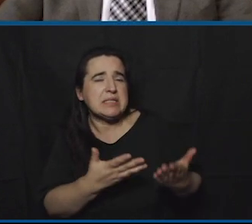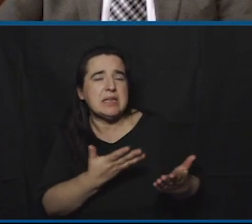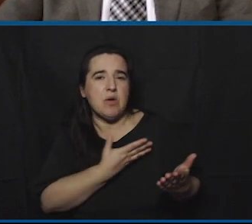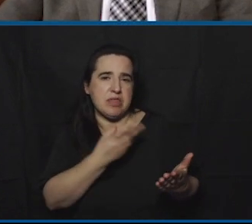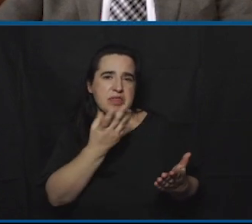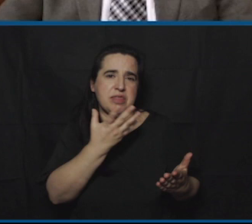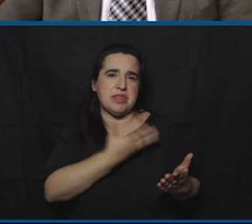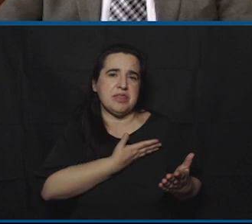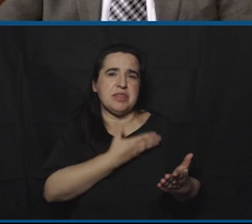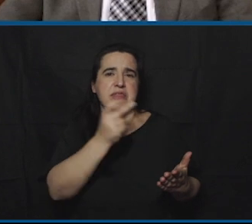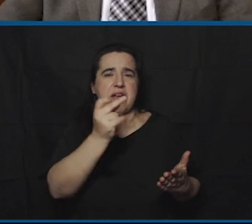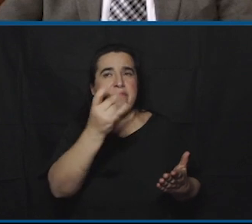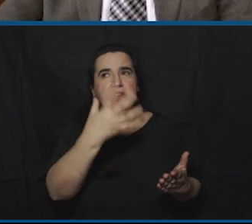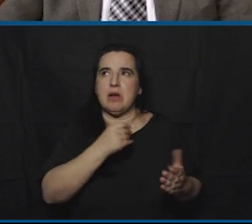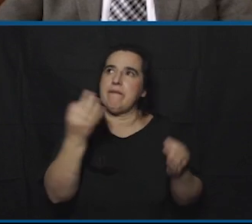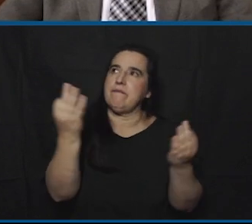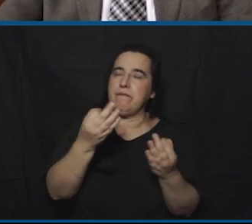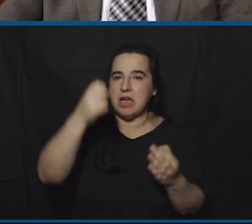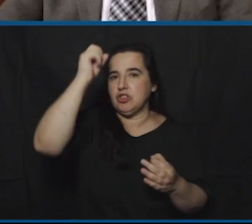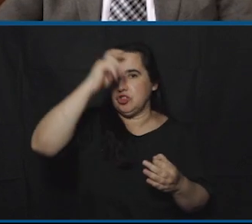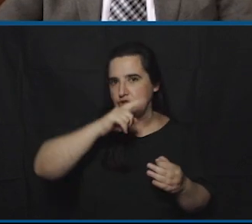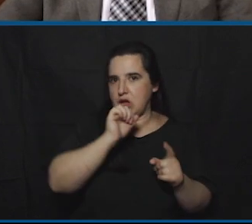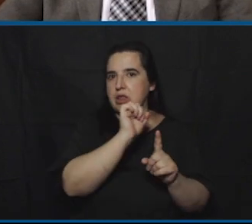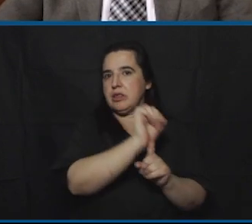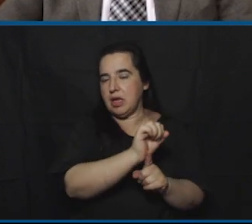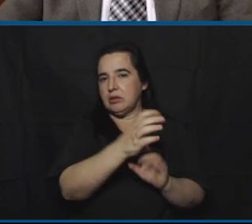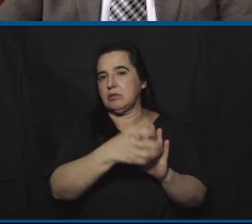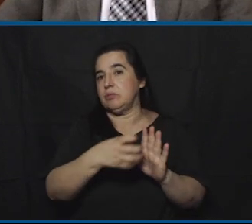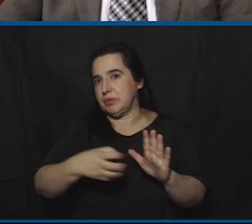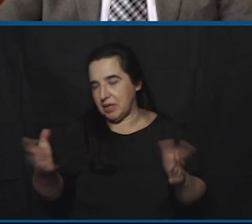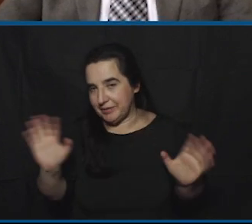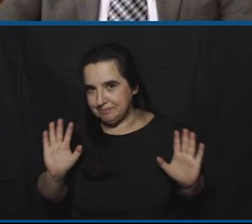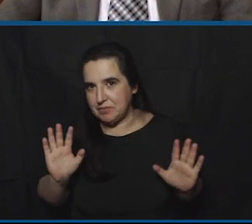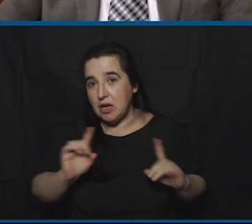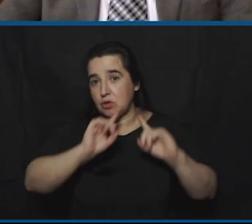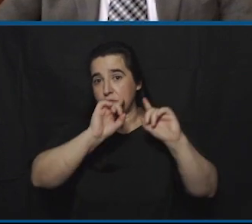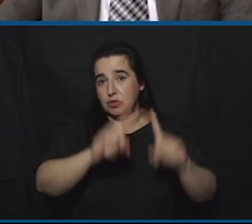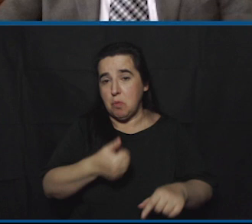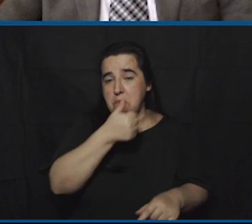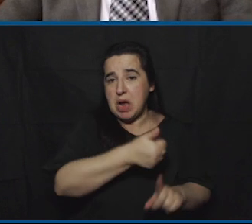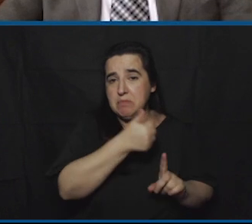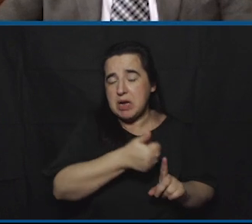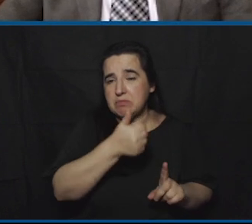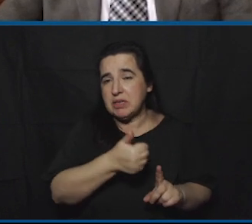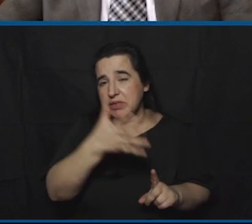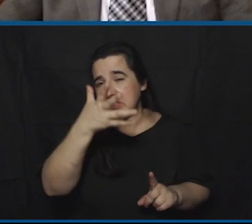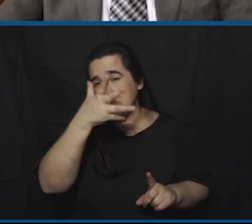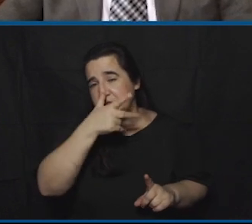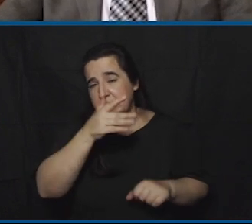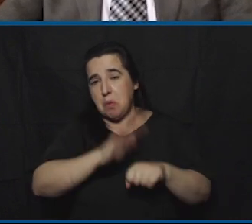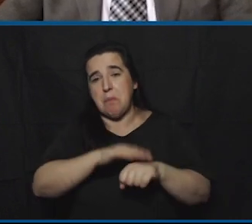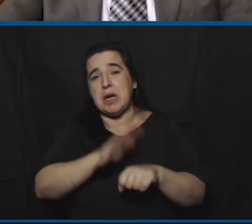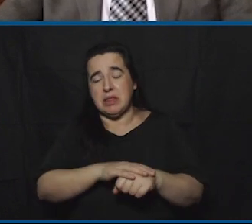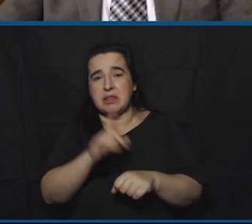nós sabemos, foi muito conturbada. Ele teve um início extraordinário, excelente, mas infelizmente a falha e